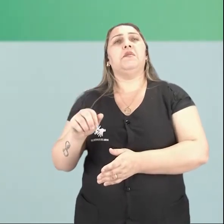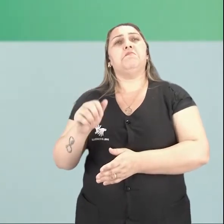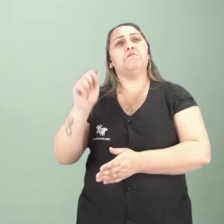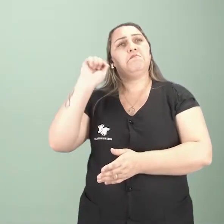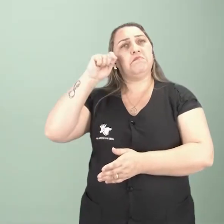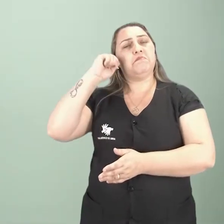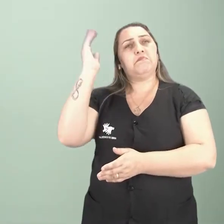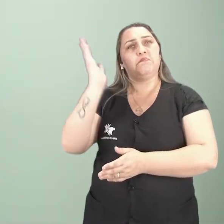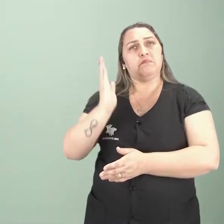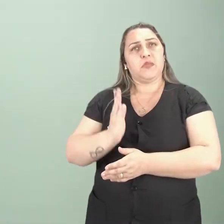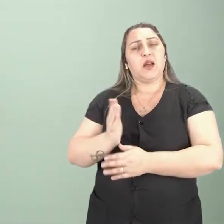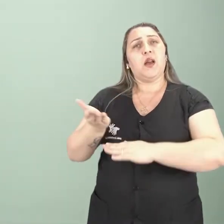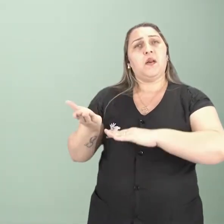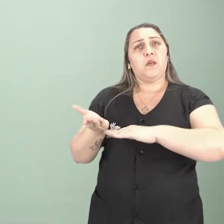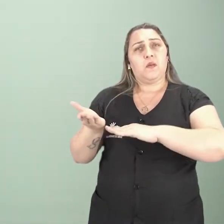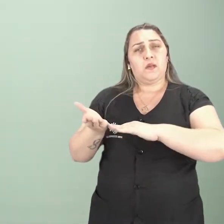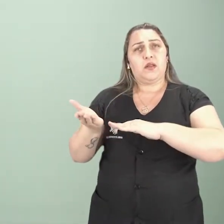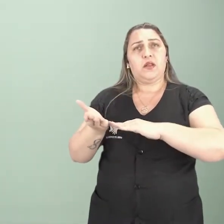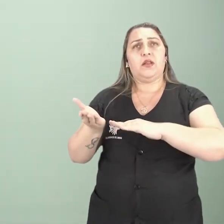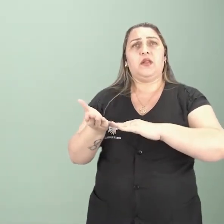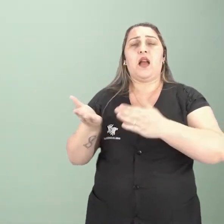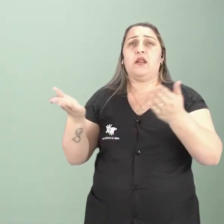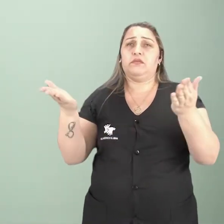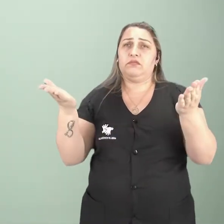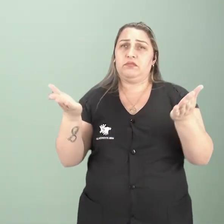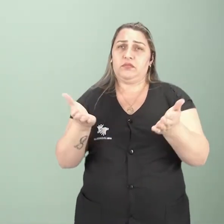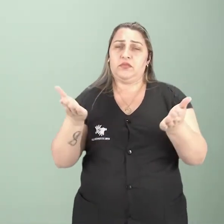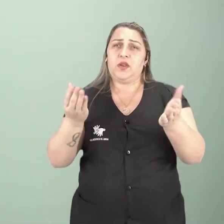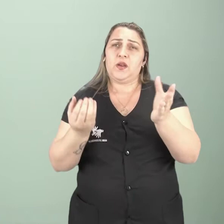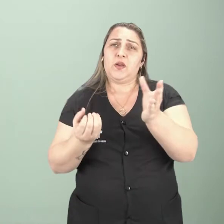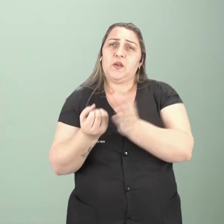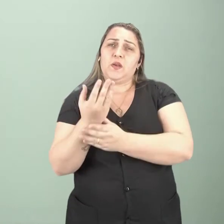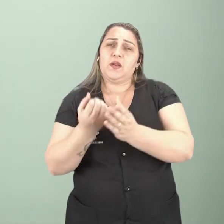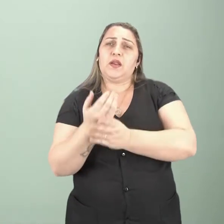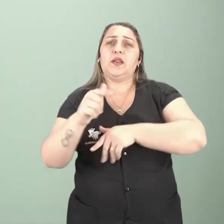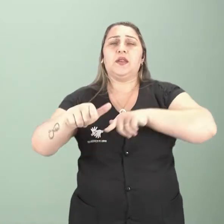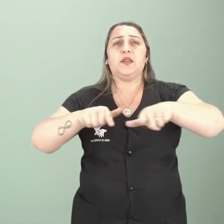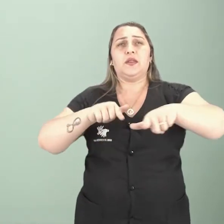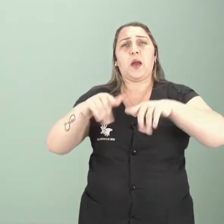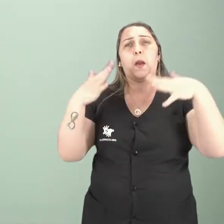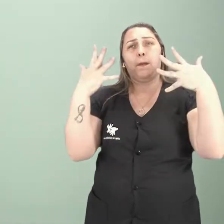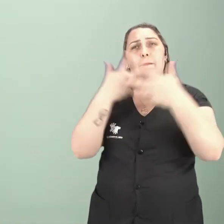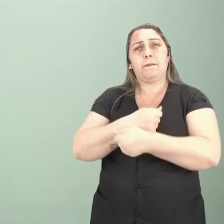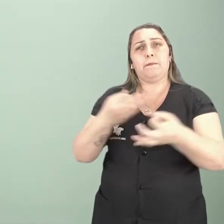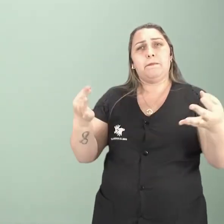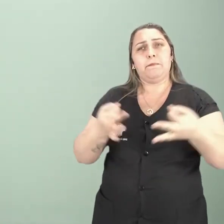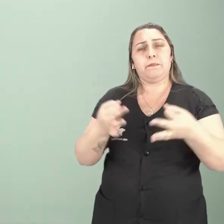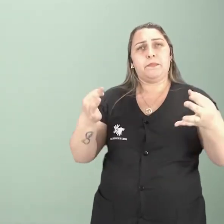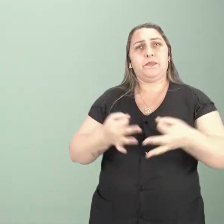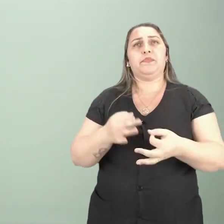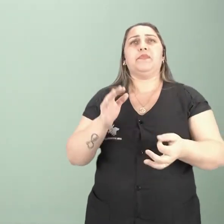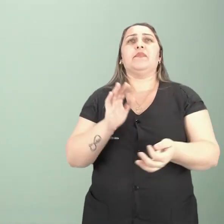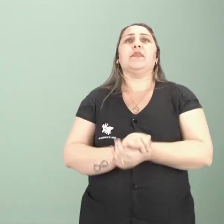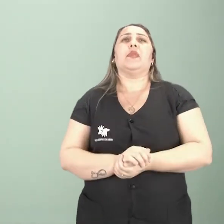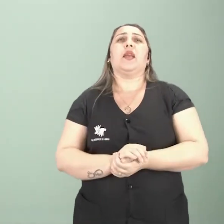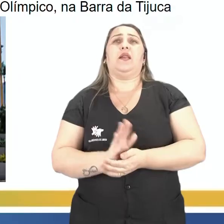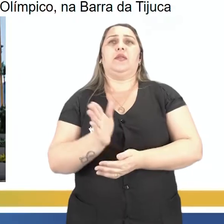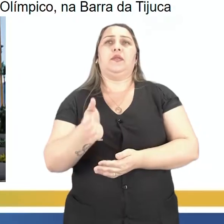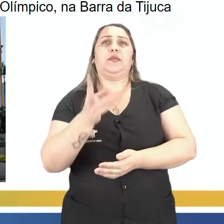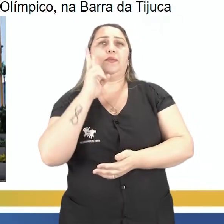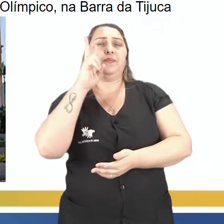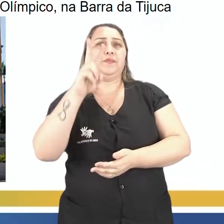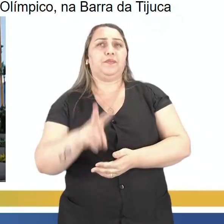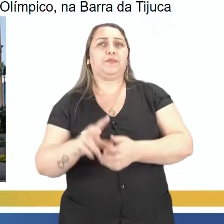brasileira contemporânea que atualmente produz trabalhos fabulosos, tá? A Adriana Varejão, como vocês podem